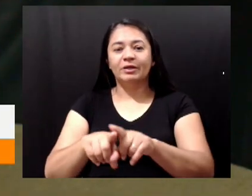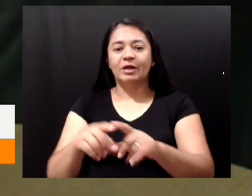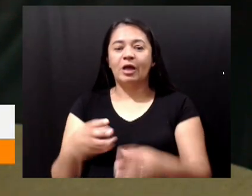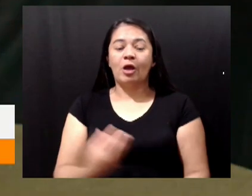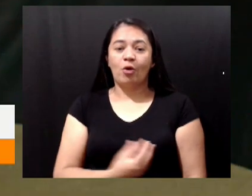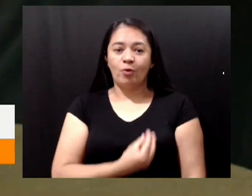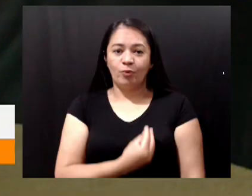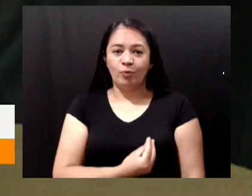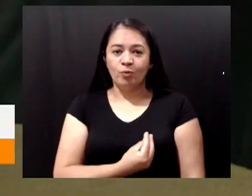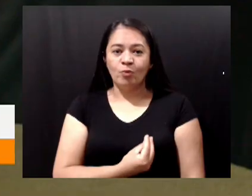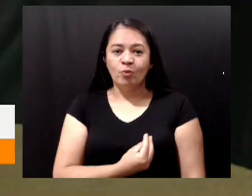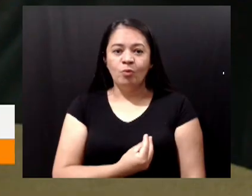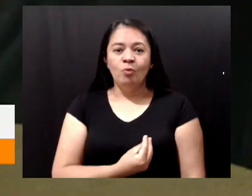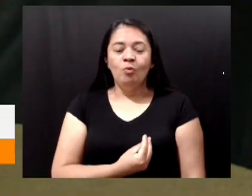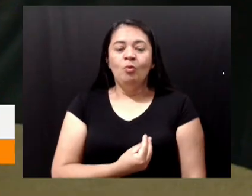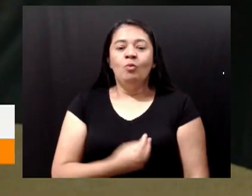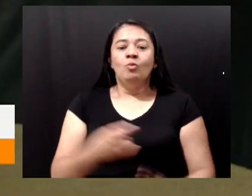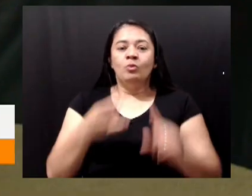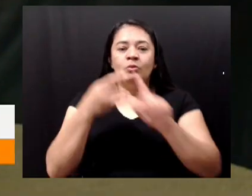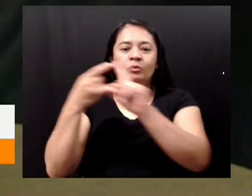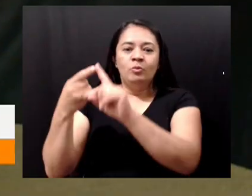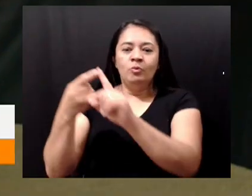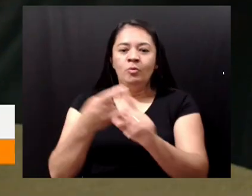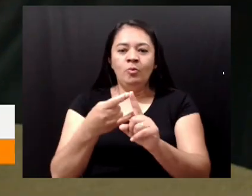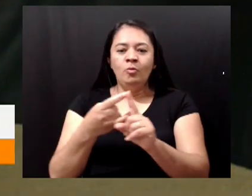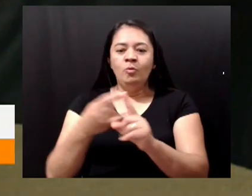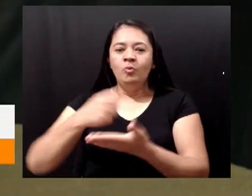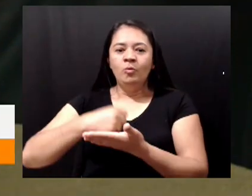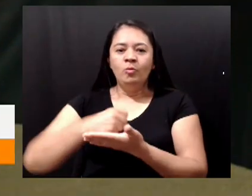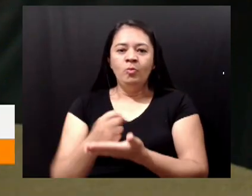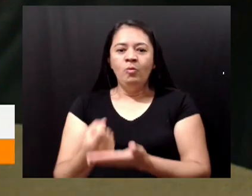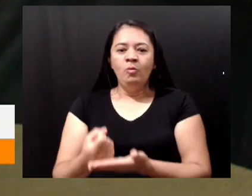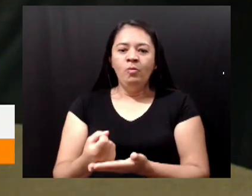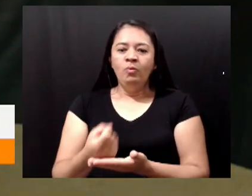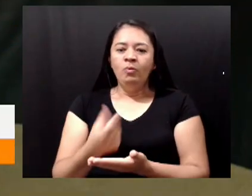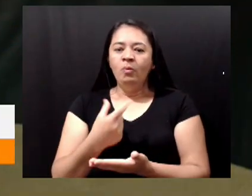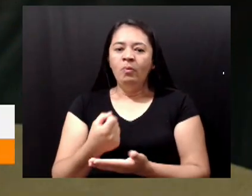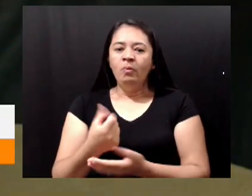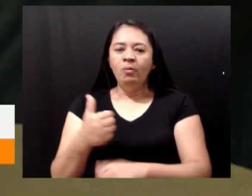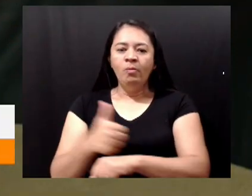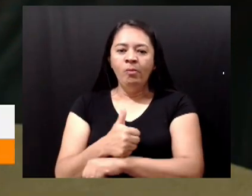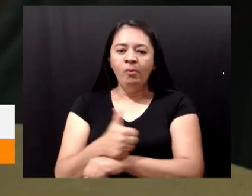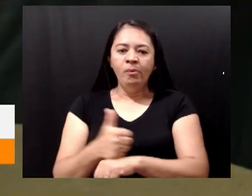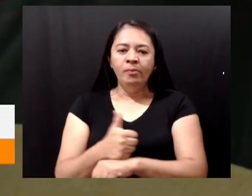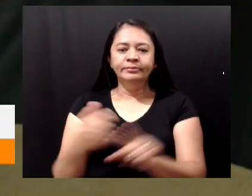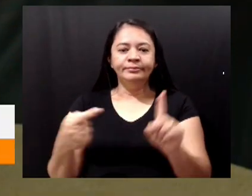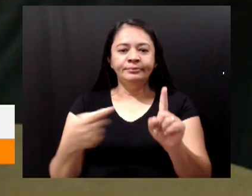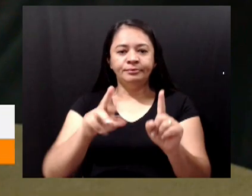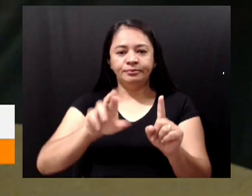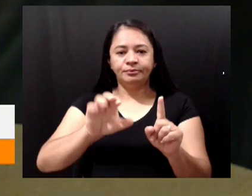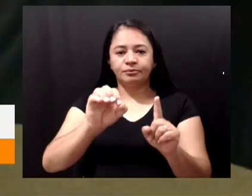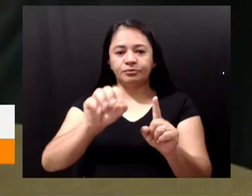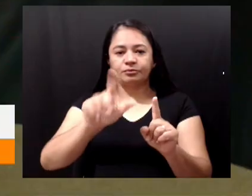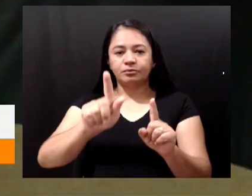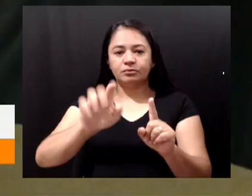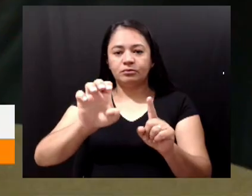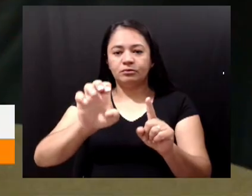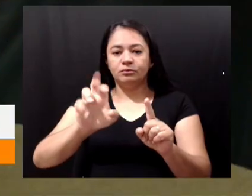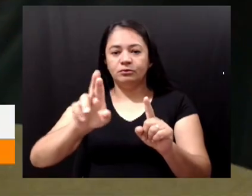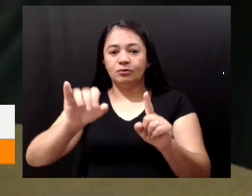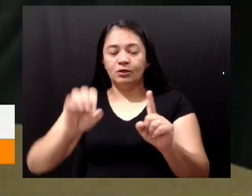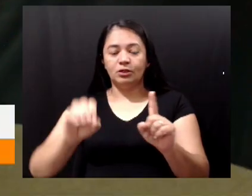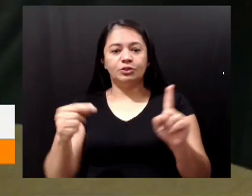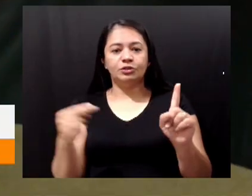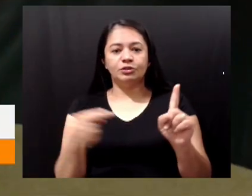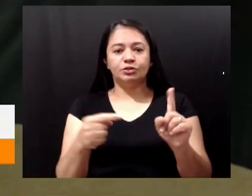farmacêutico da Coordenação Técnica e Científica, o Rogério Roeffler, do Conselho